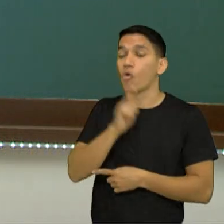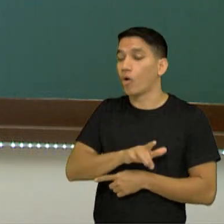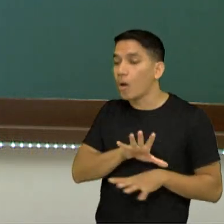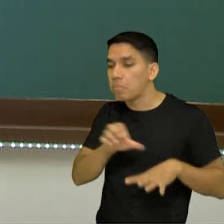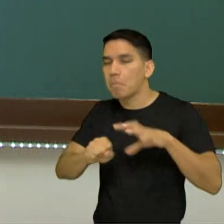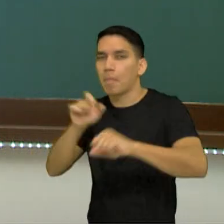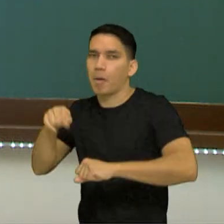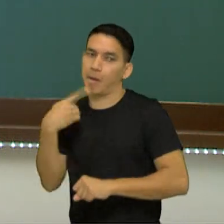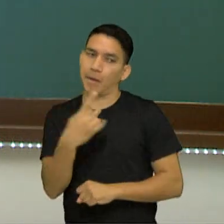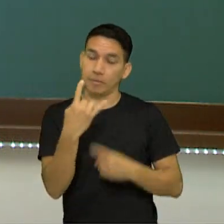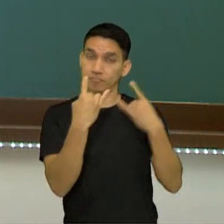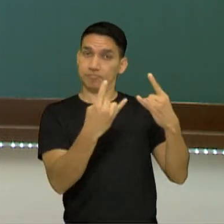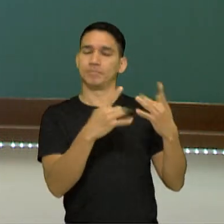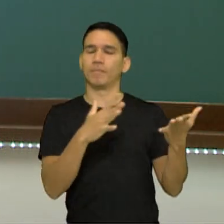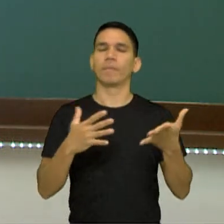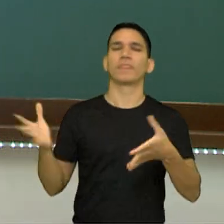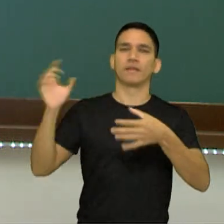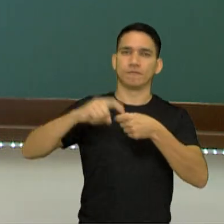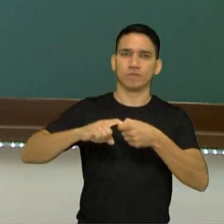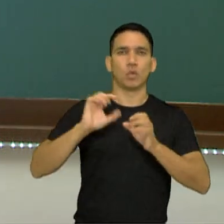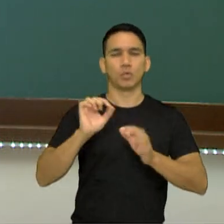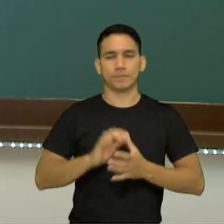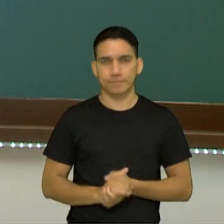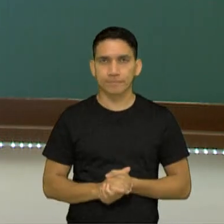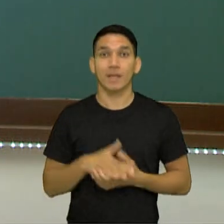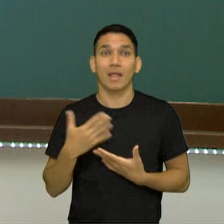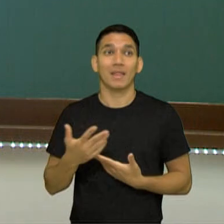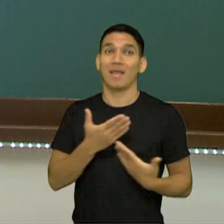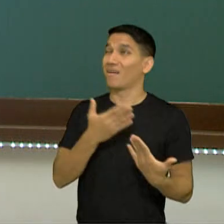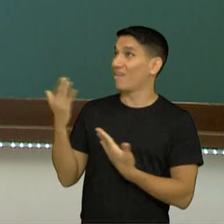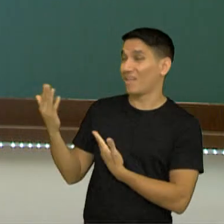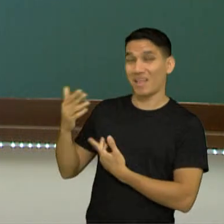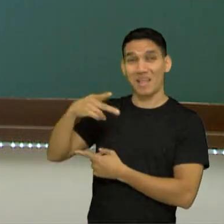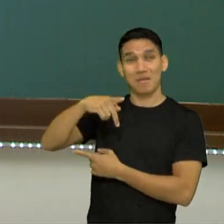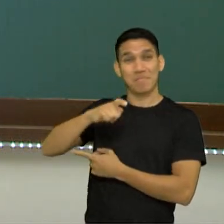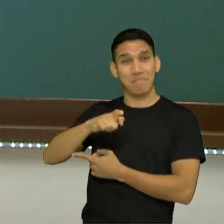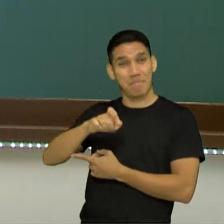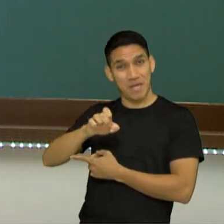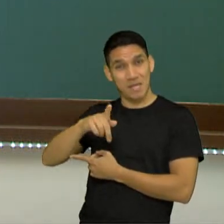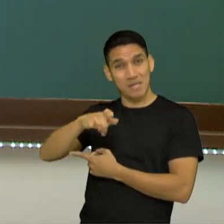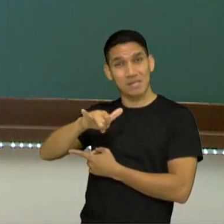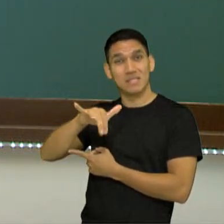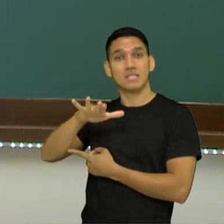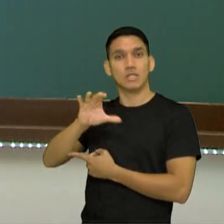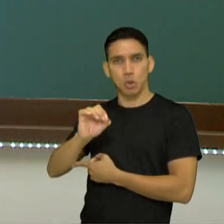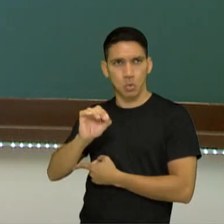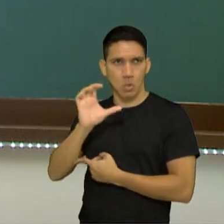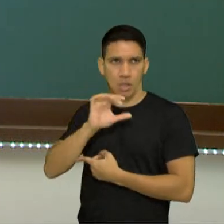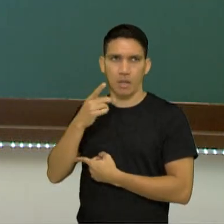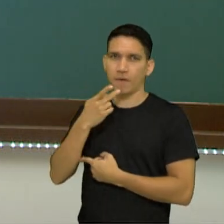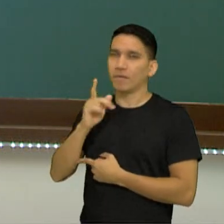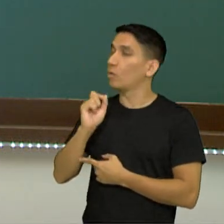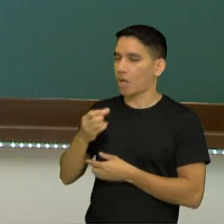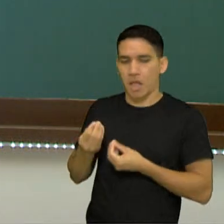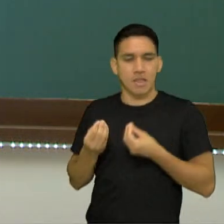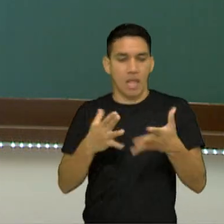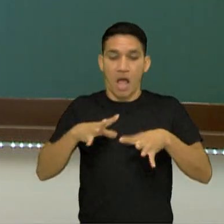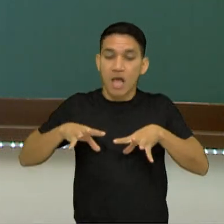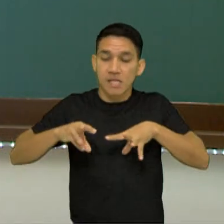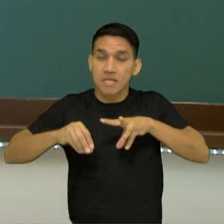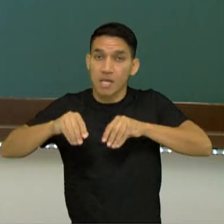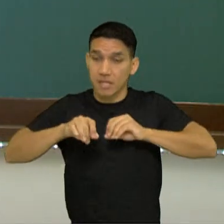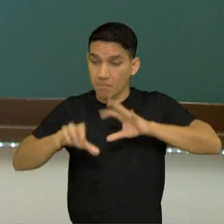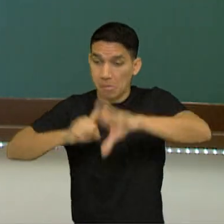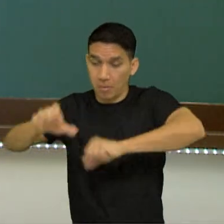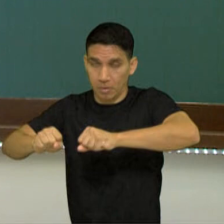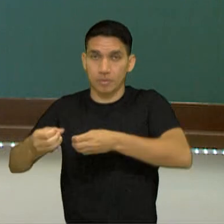período. Voltando. Então, o Pepino o Breve, ele vai dar parte dessas terras para a igreja e